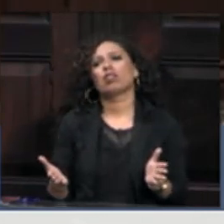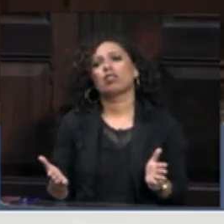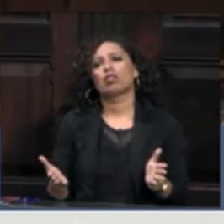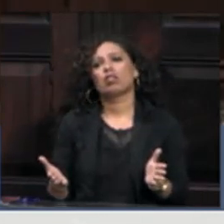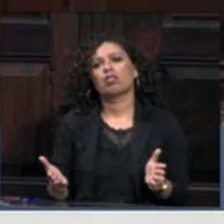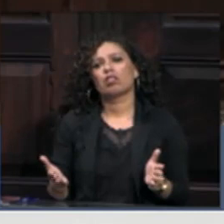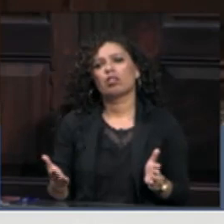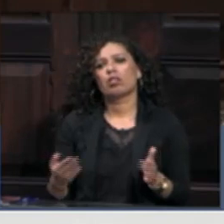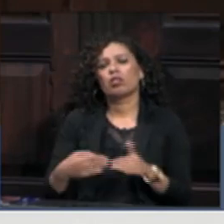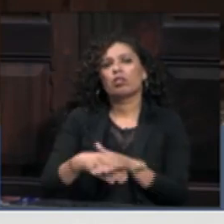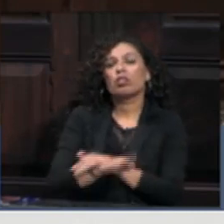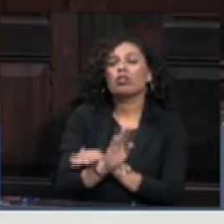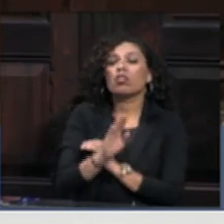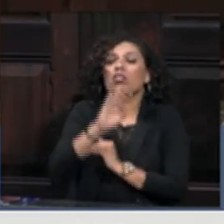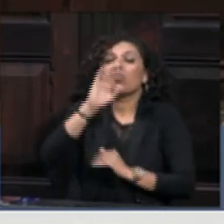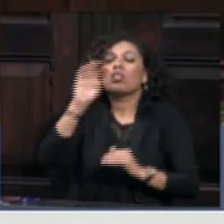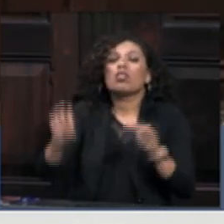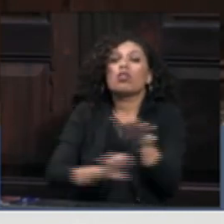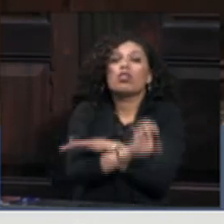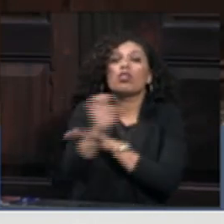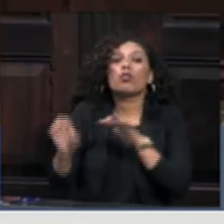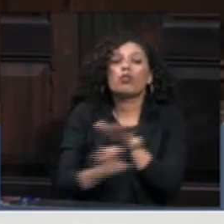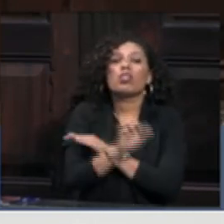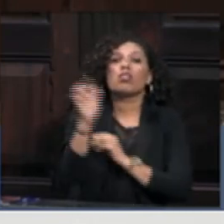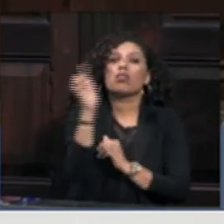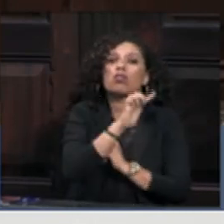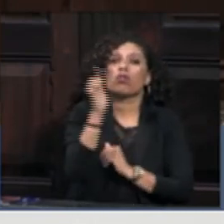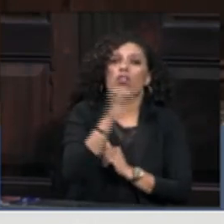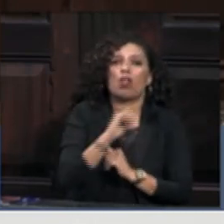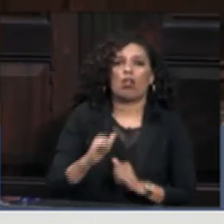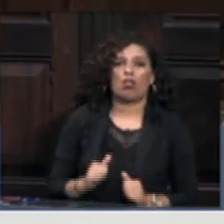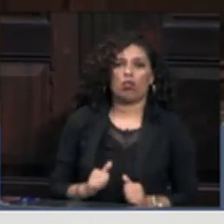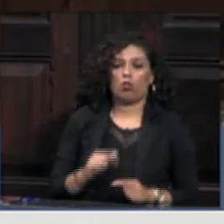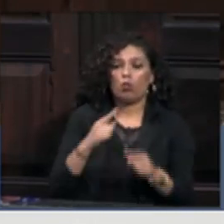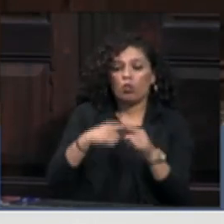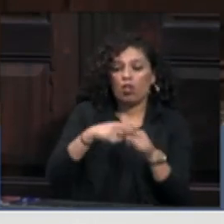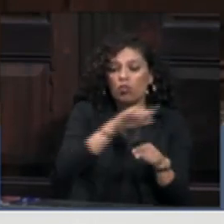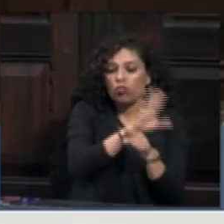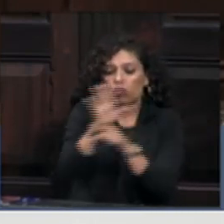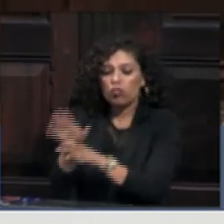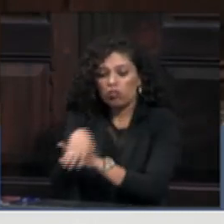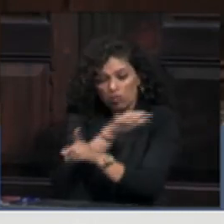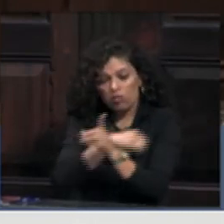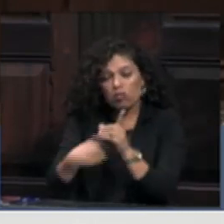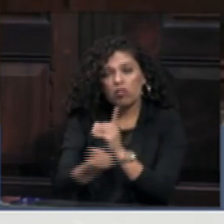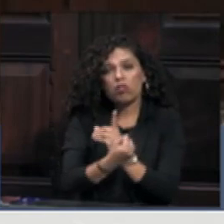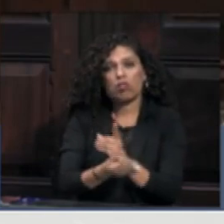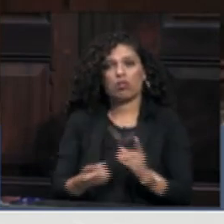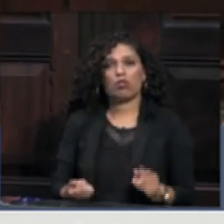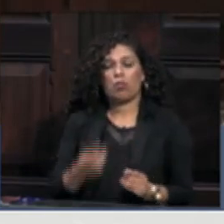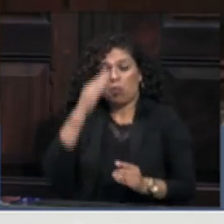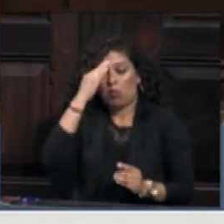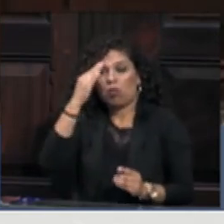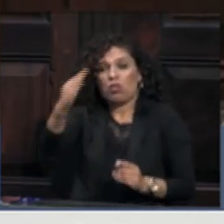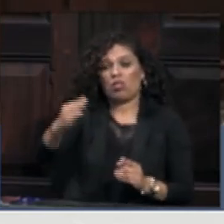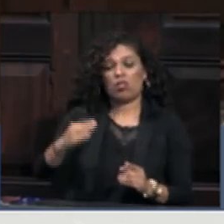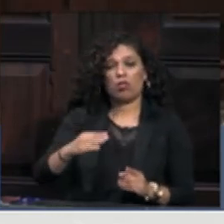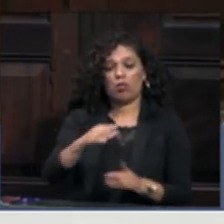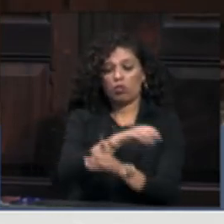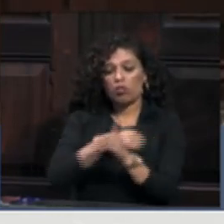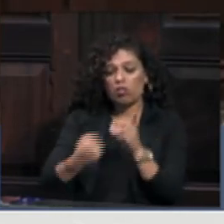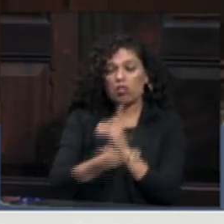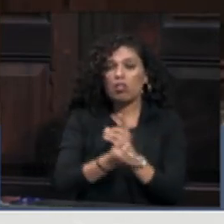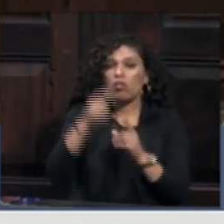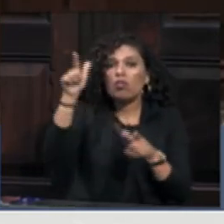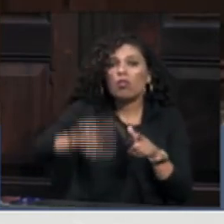o significado da SEDAI para o conjunto da população, especialmente a população mais